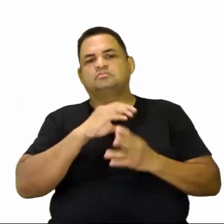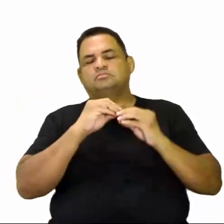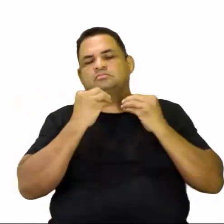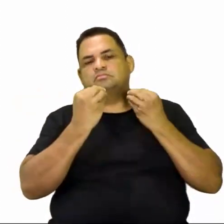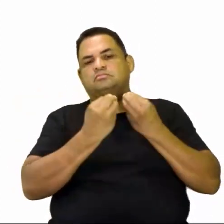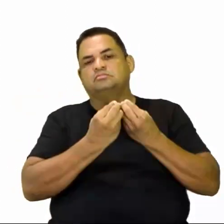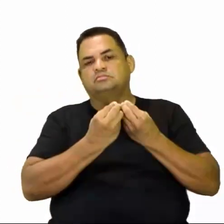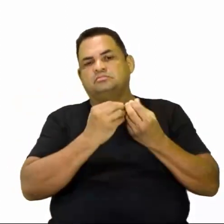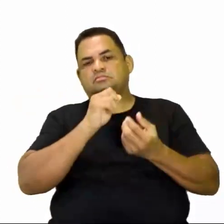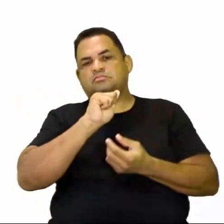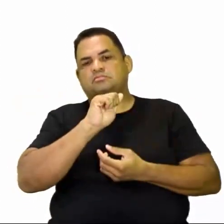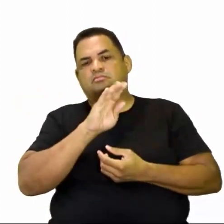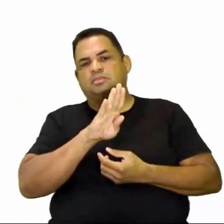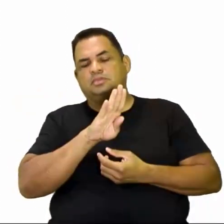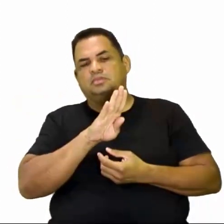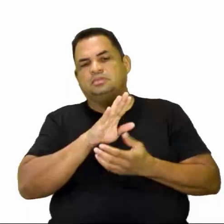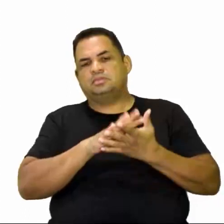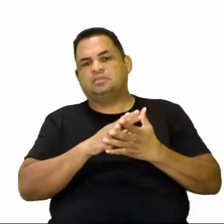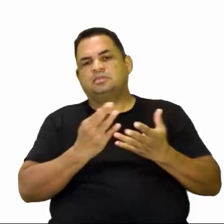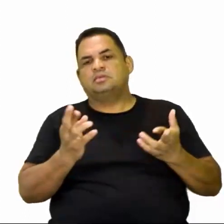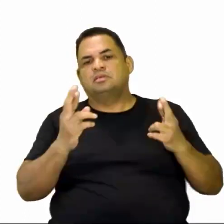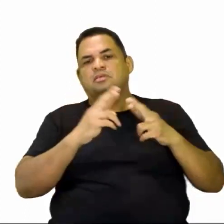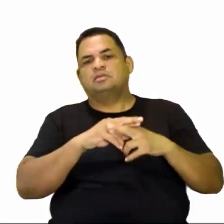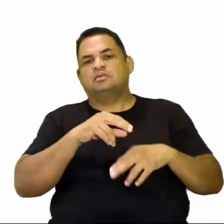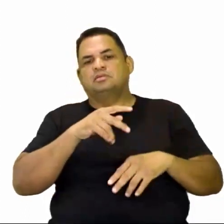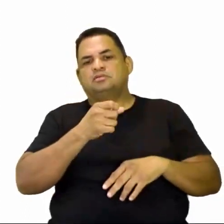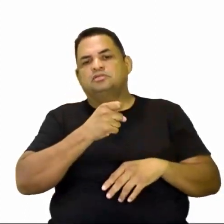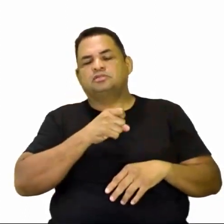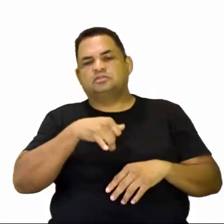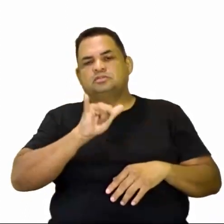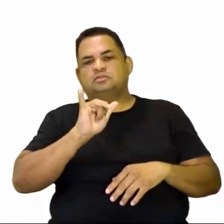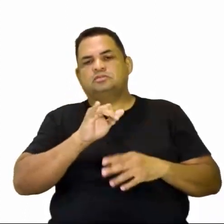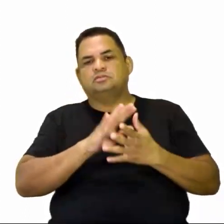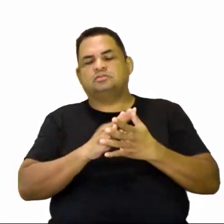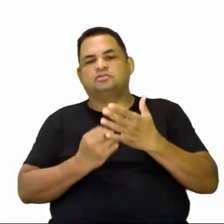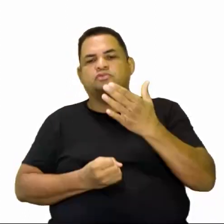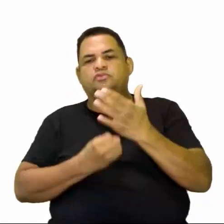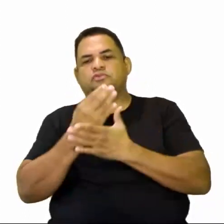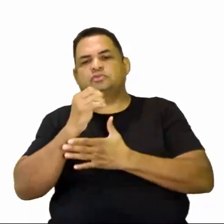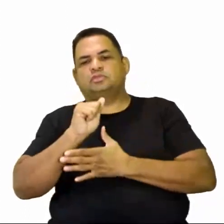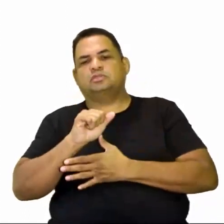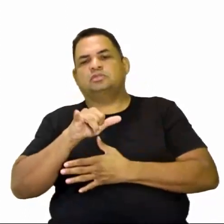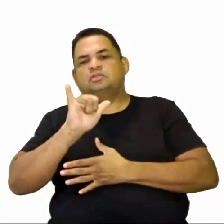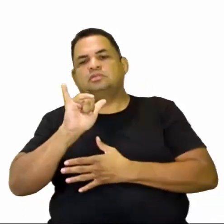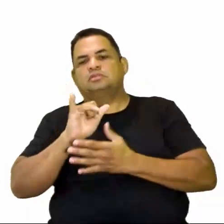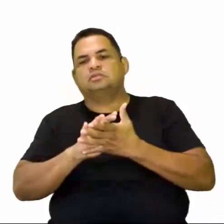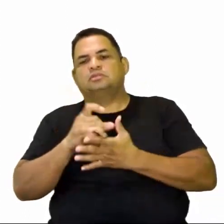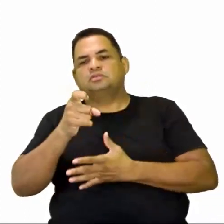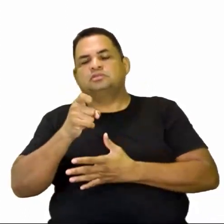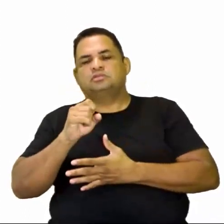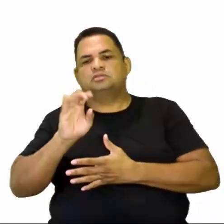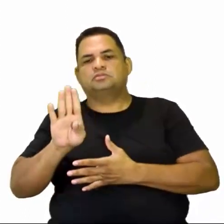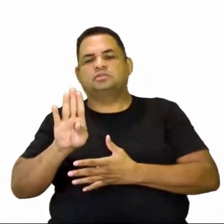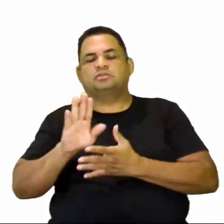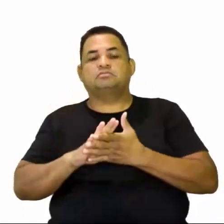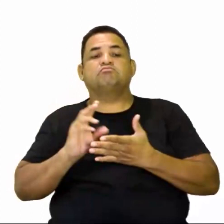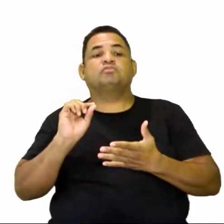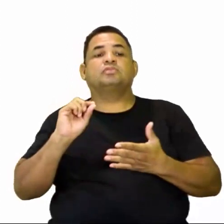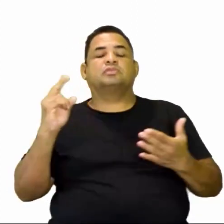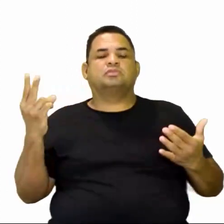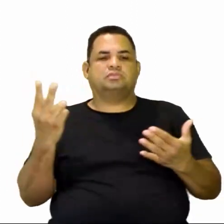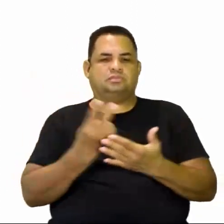sendo AB reagindo com XY, formando AY e XB. O que